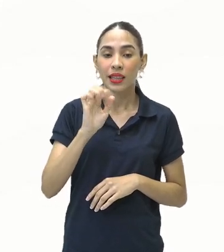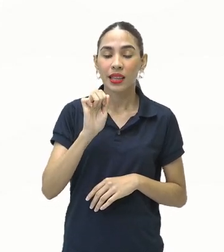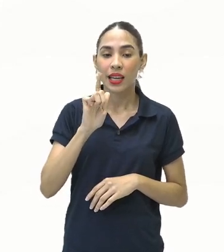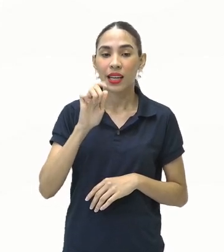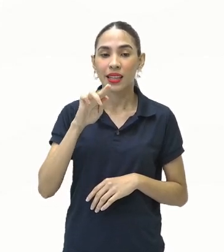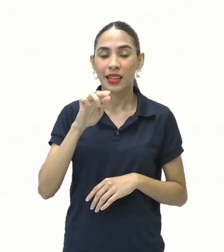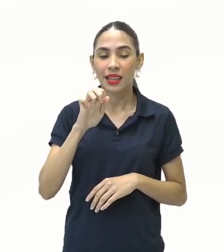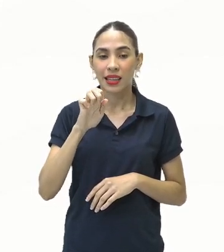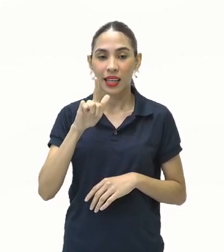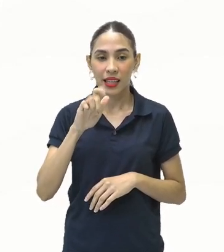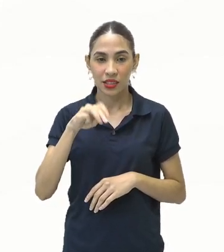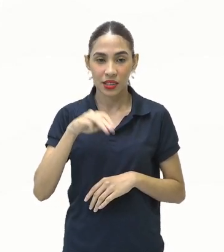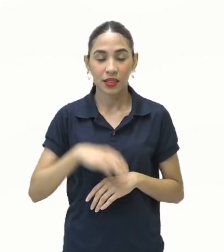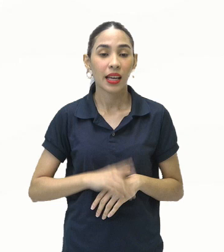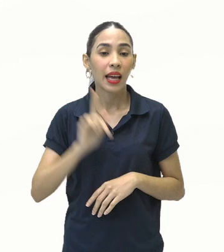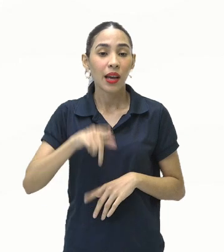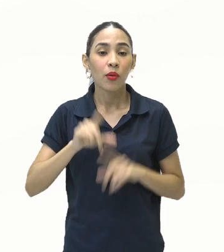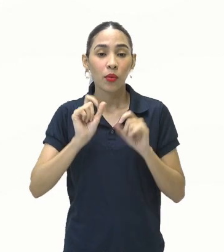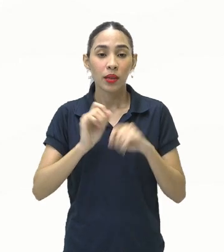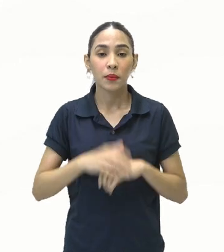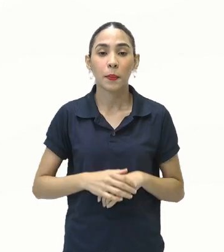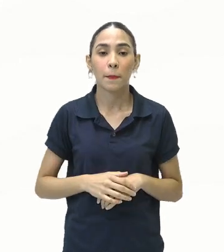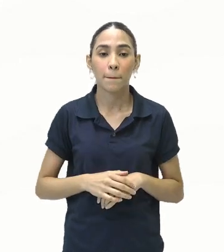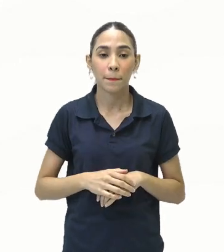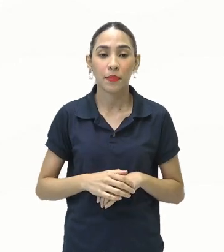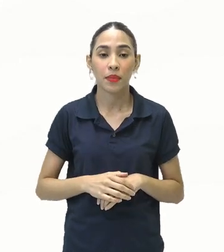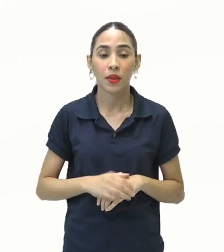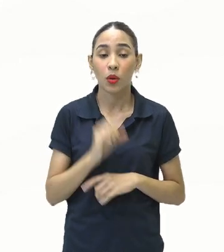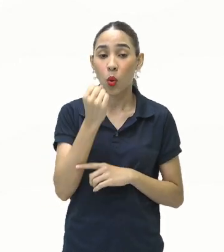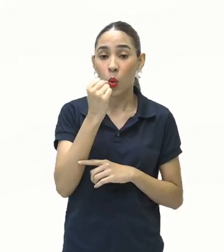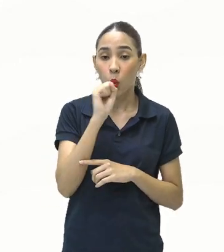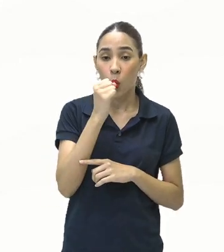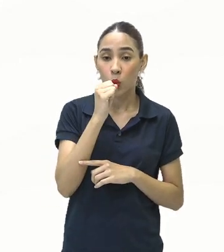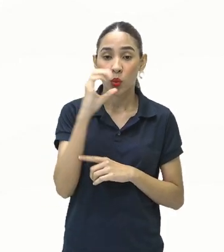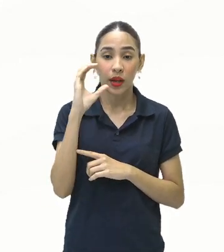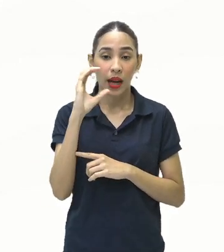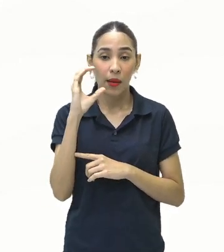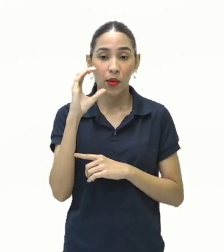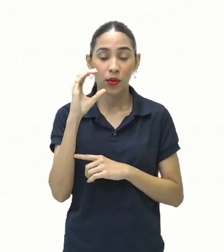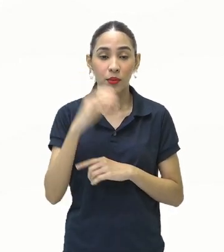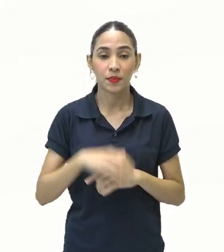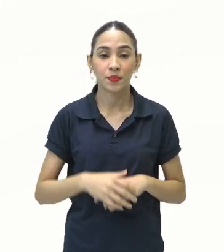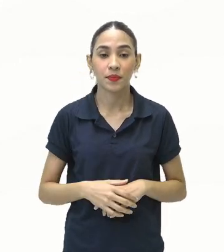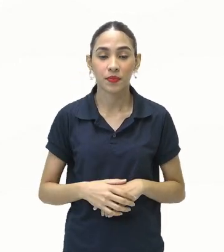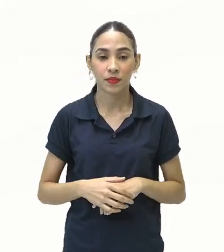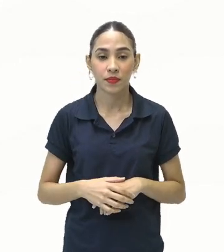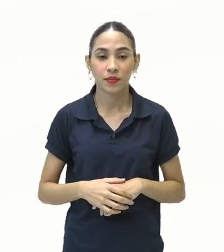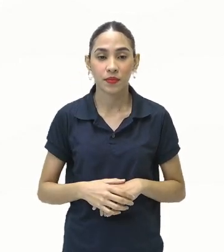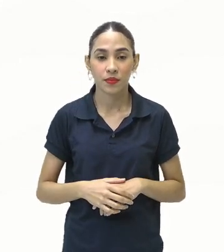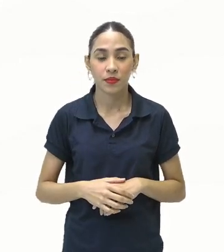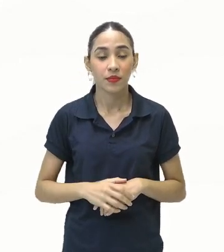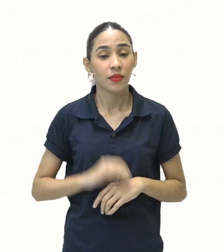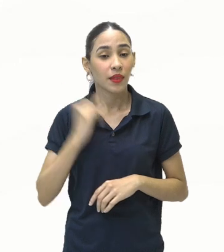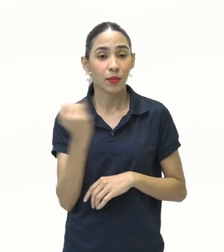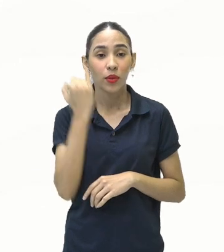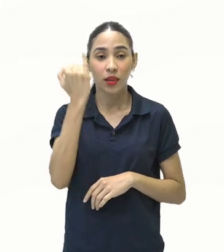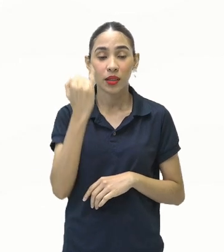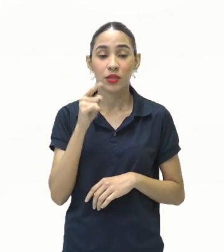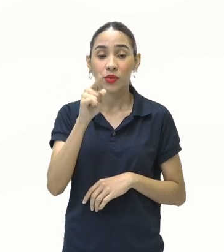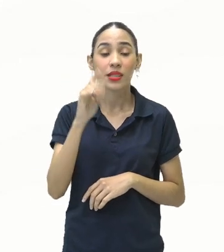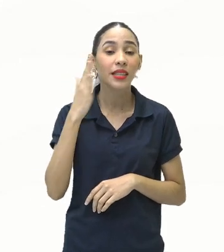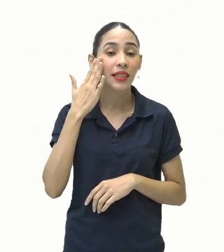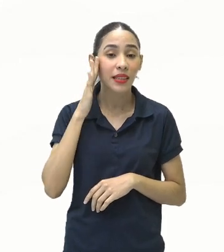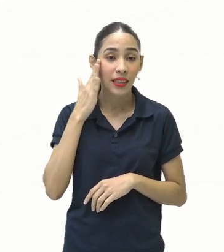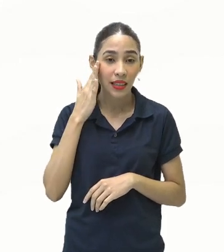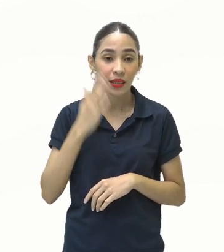a octanagem? Nada mais é do que ter 8 carbonos. É muito importante você entender